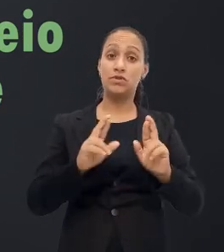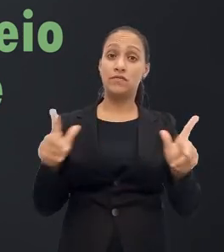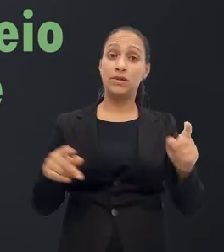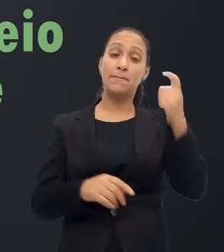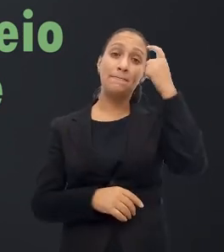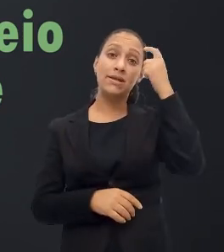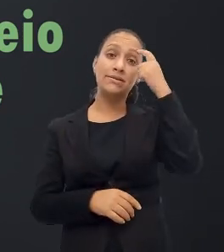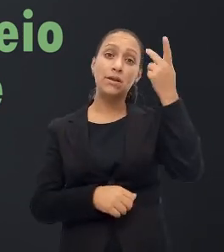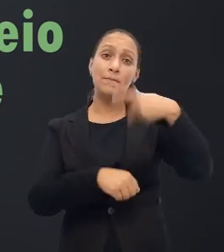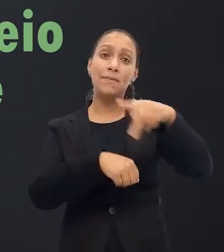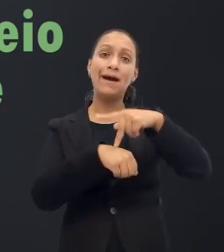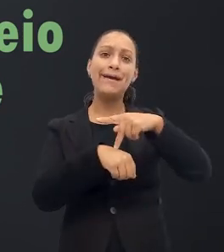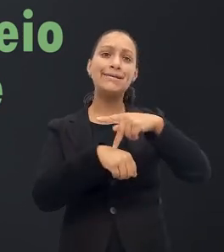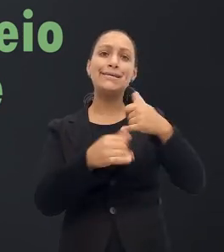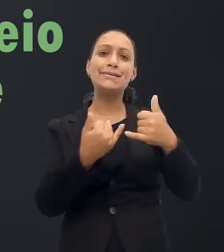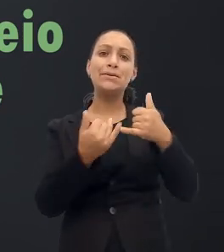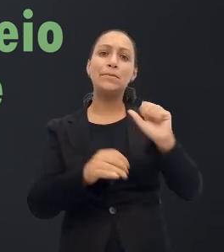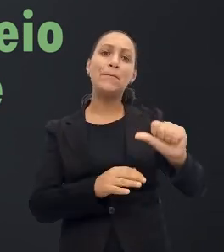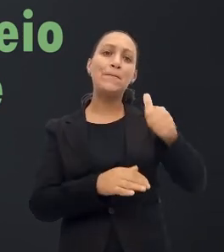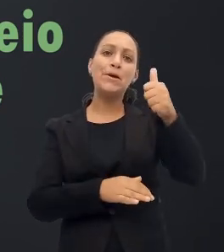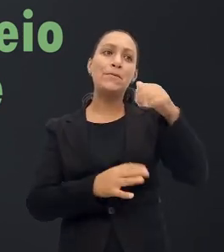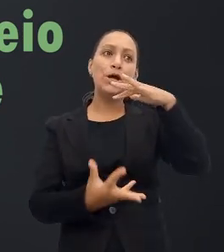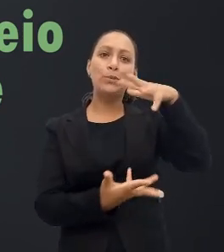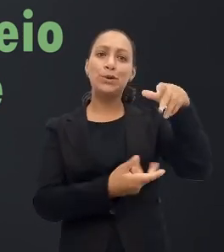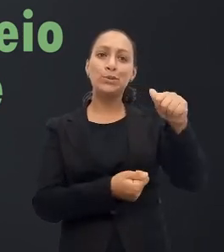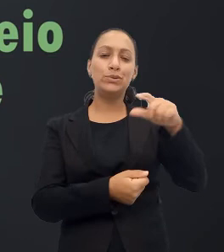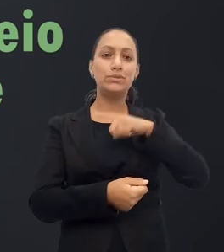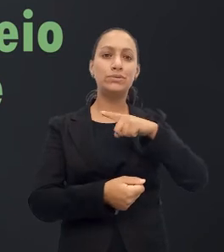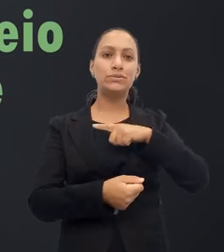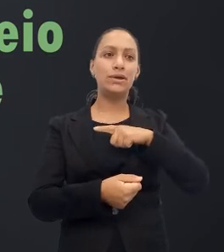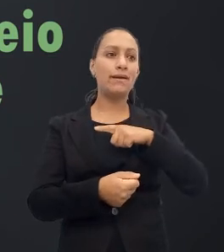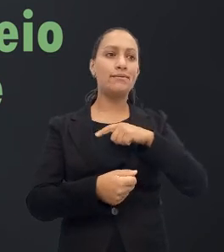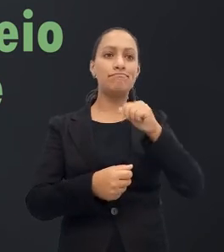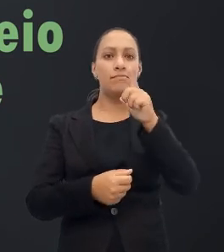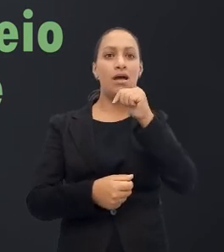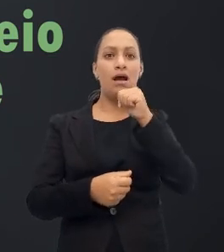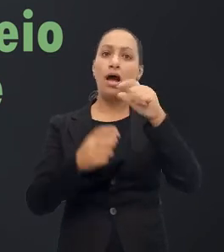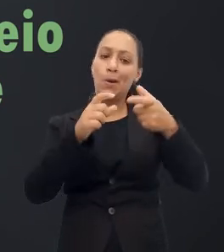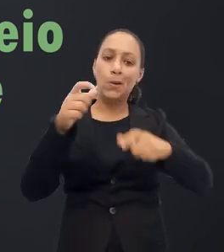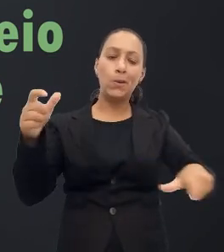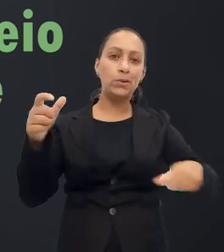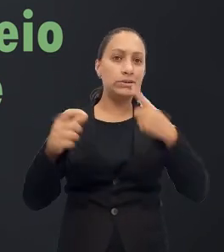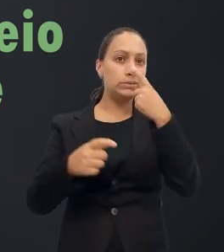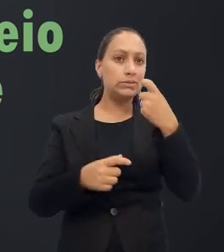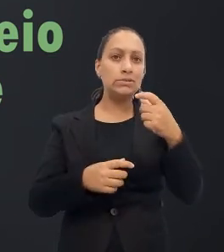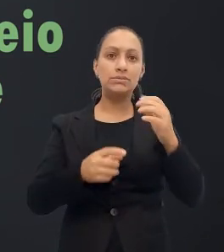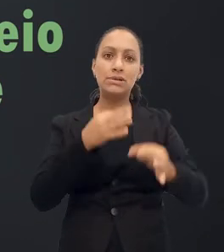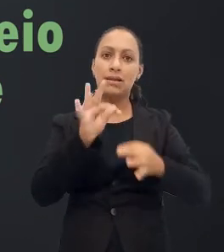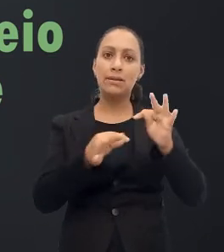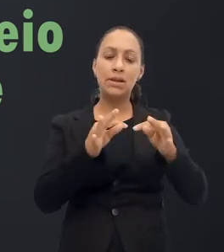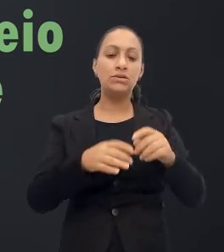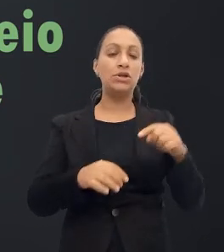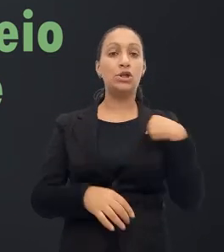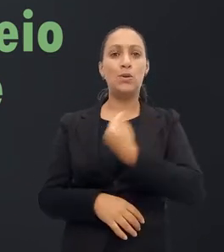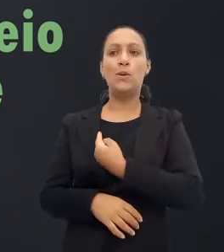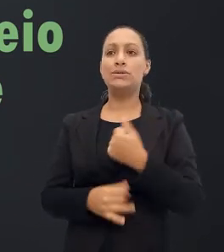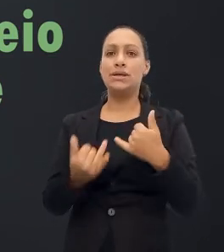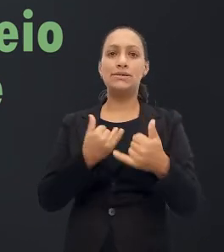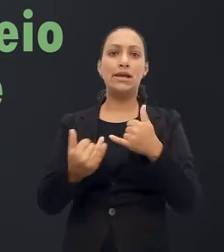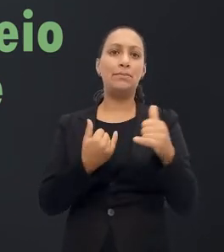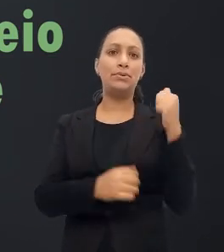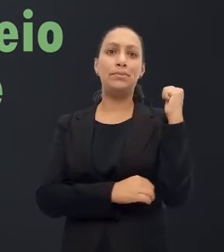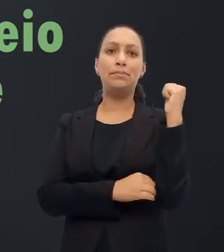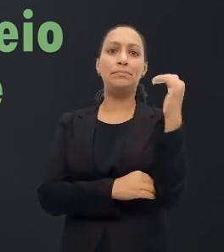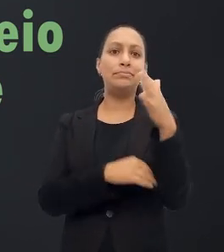pensar num país de primeiro mundo, onde temos total cobertura e tratamento de esgoto, e no nosso ambiente aí altamente impactado, seja praias, rios,